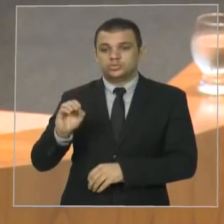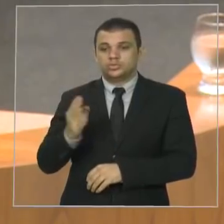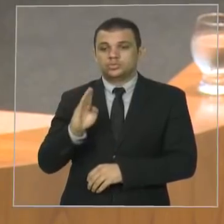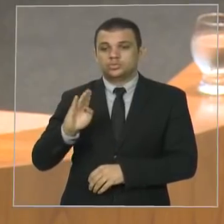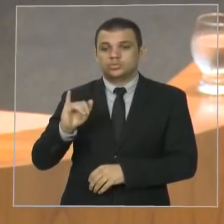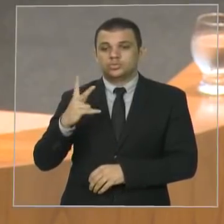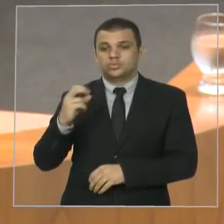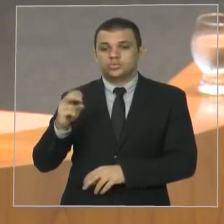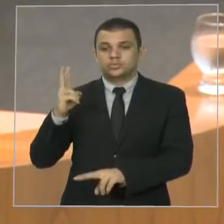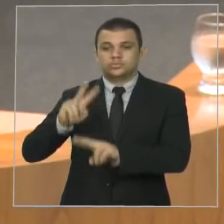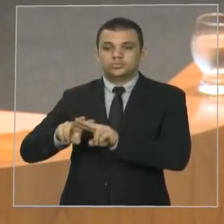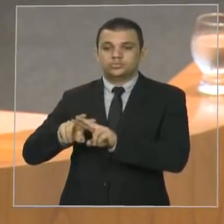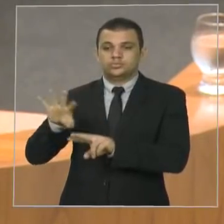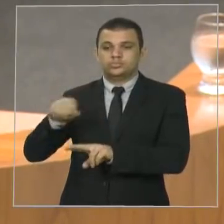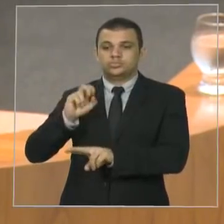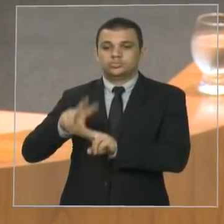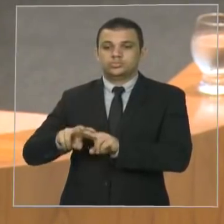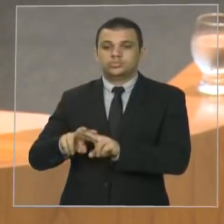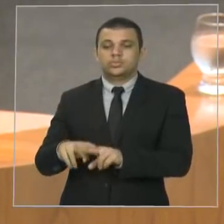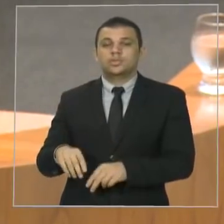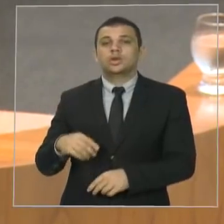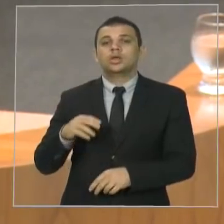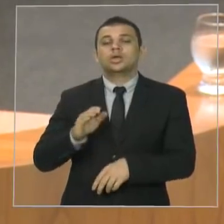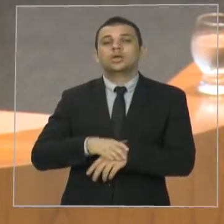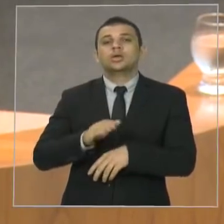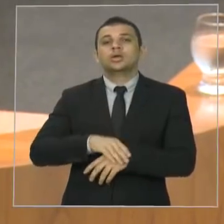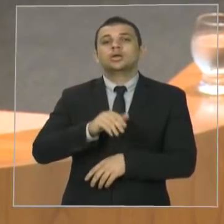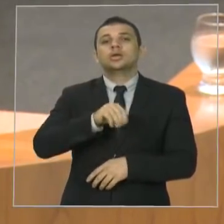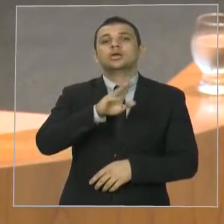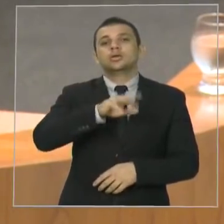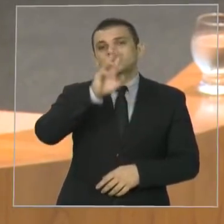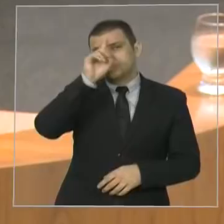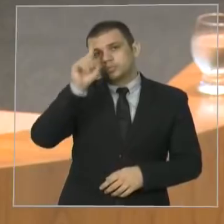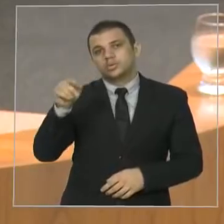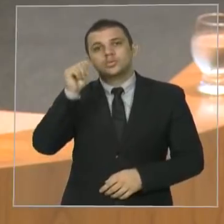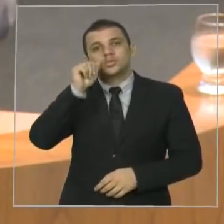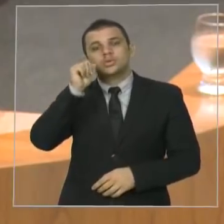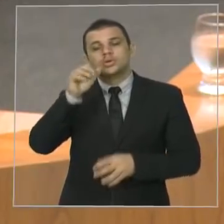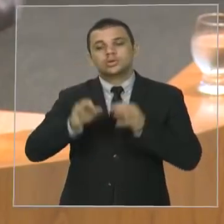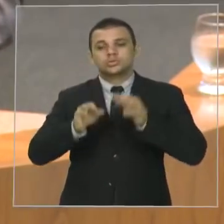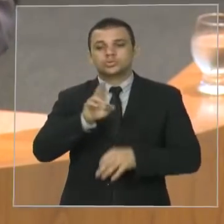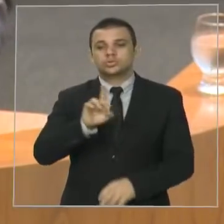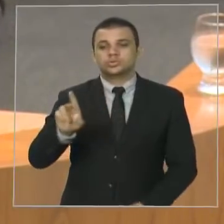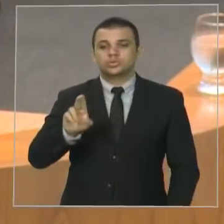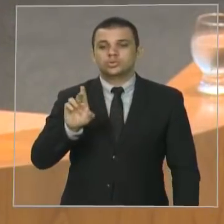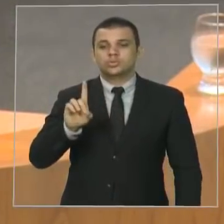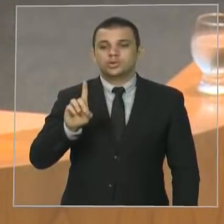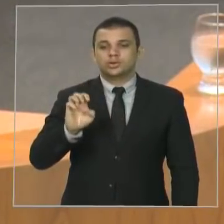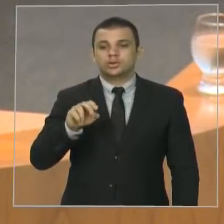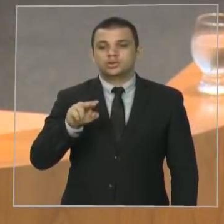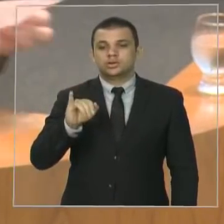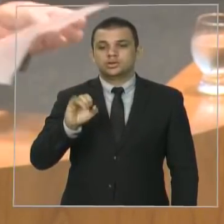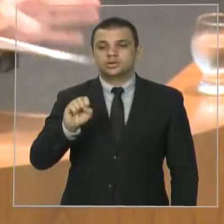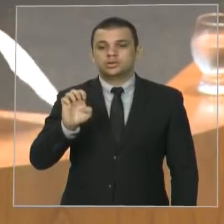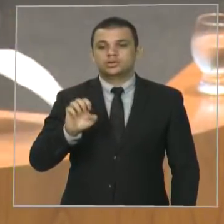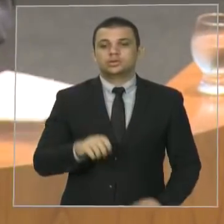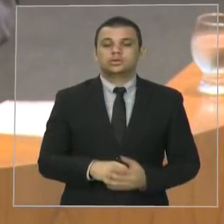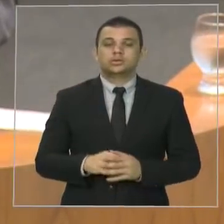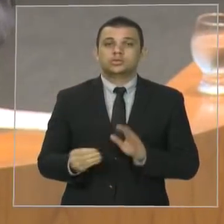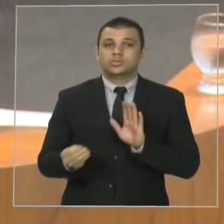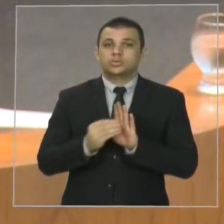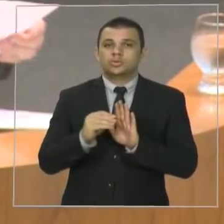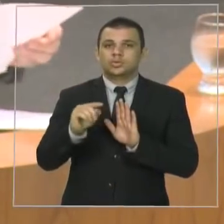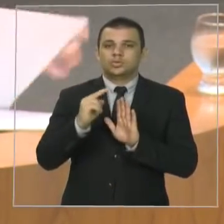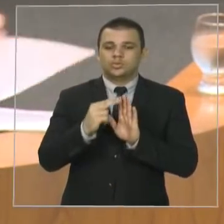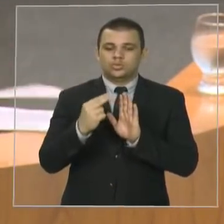para não contrariar a grande massa interessada, destacando-se políticos, polícia, poder